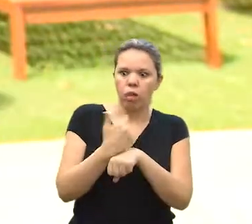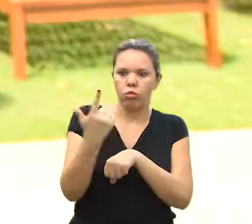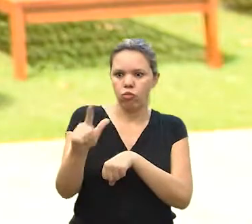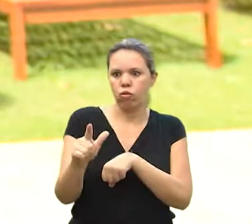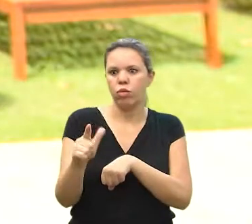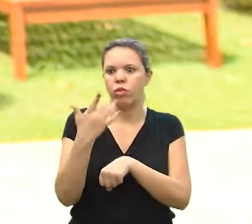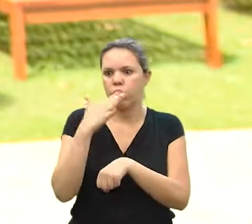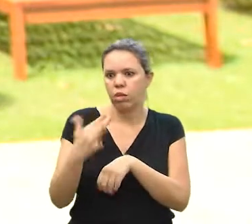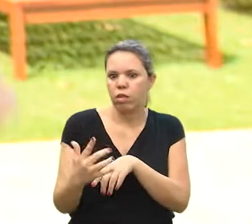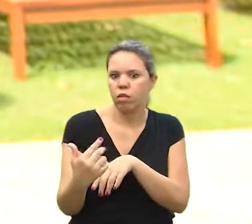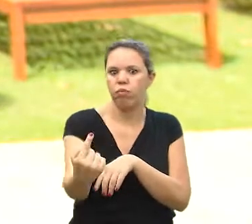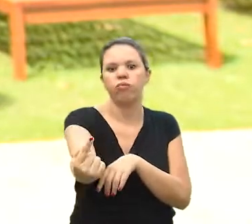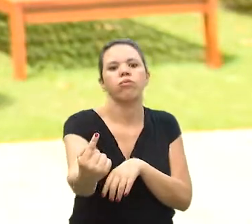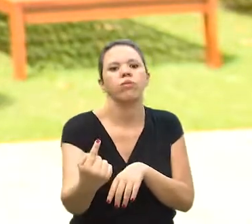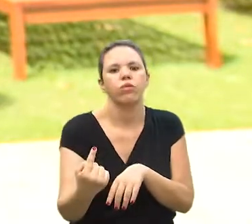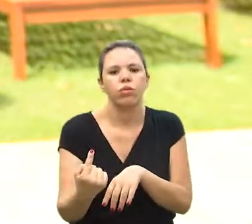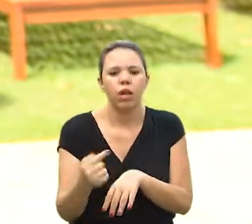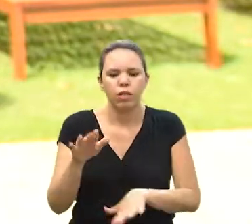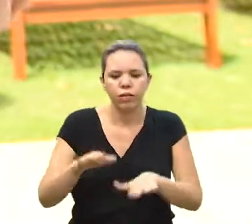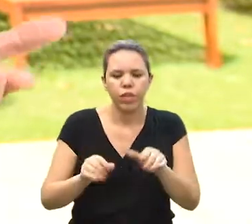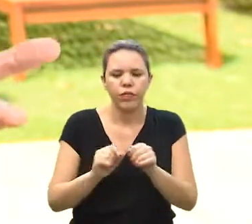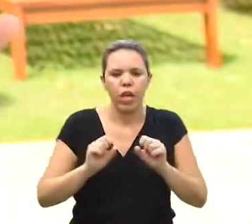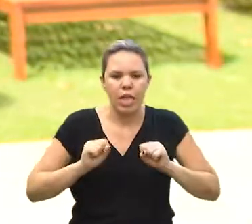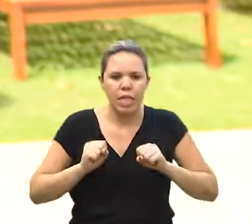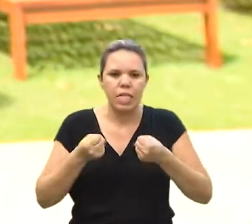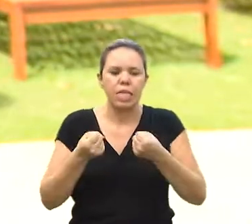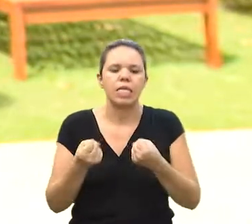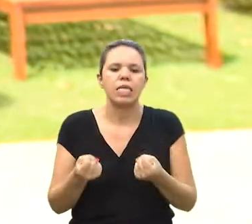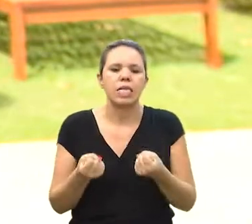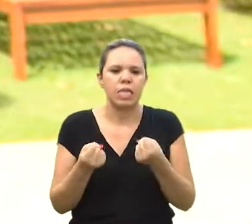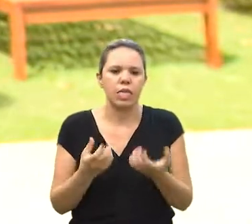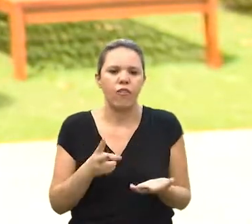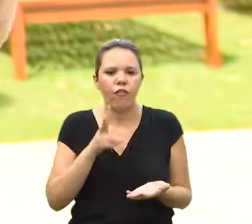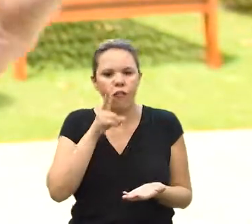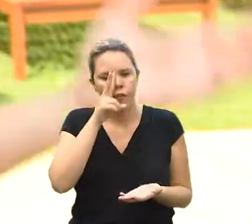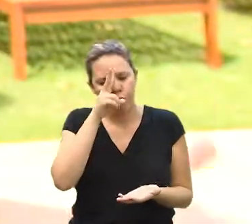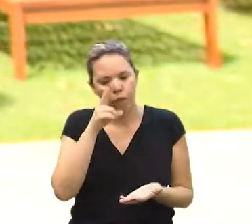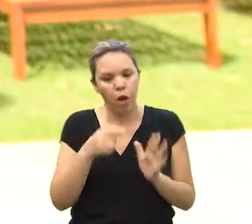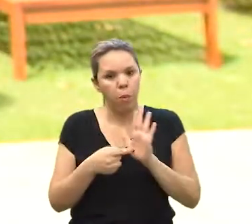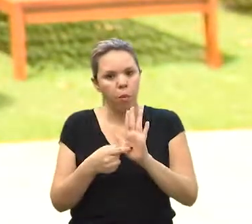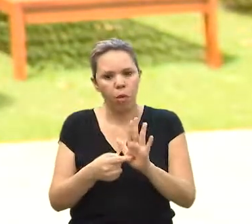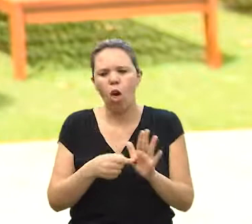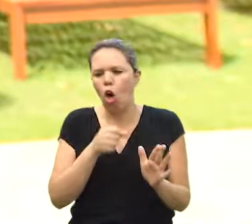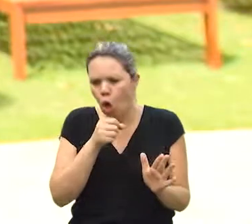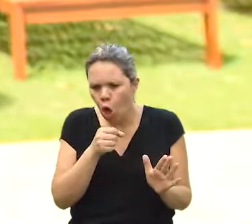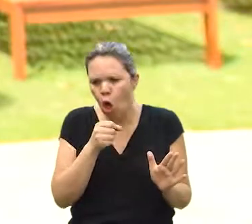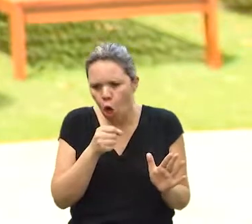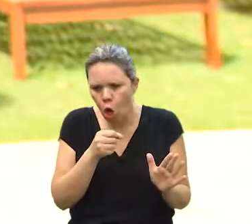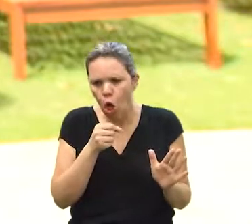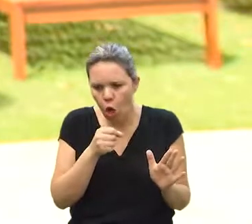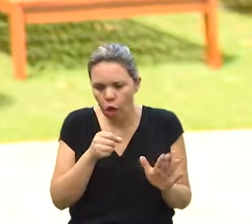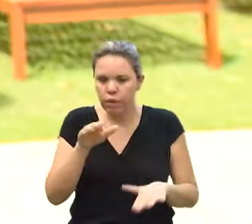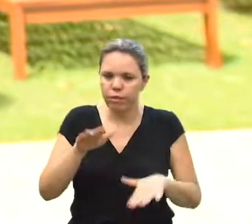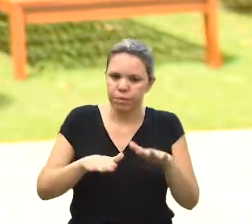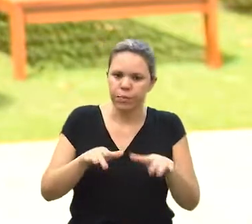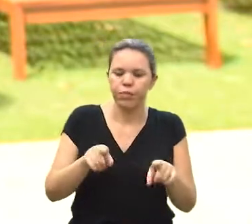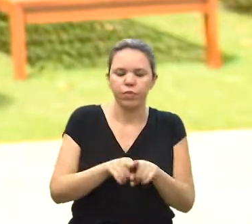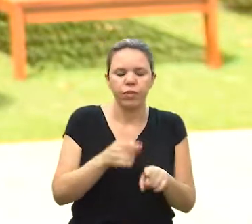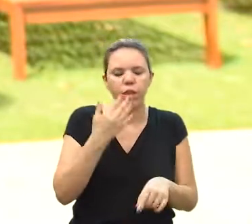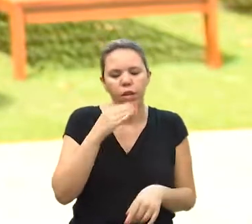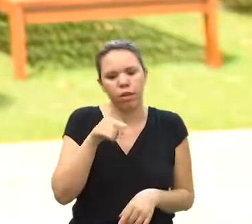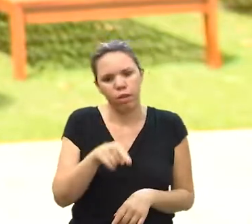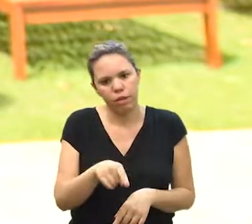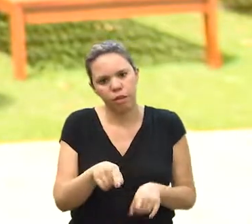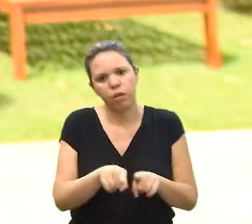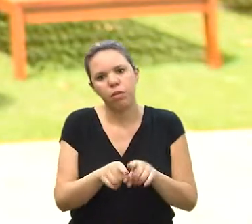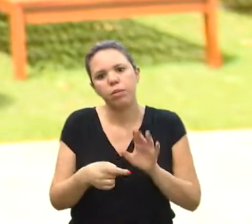outras crianças. Às vezes ela faz um exercício um pouco mais vigoroso e apresenta tosse. Muitas vezes essas crianças